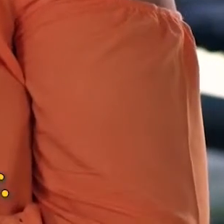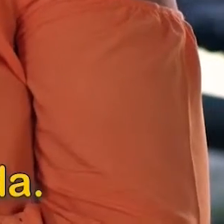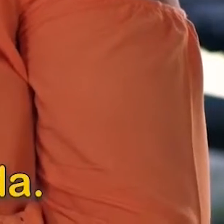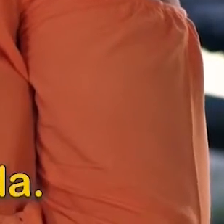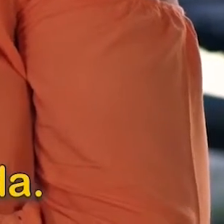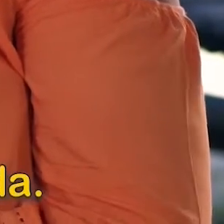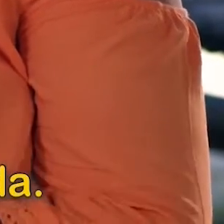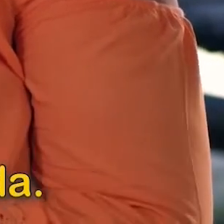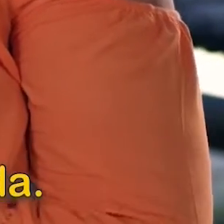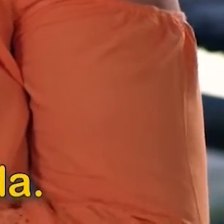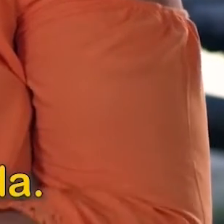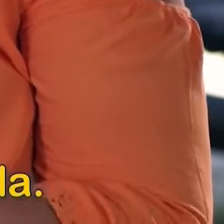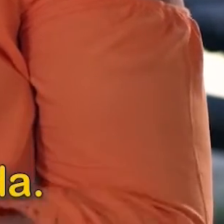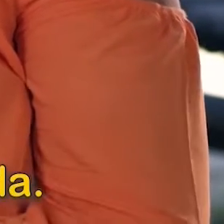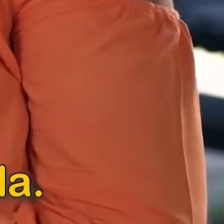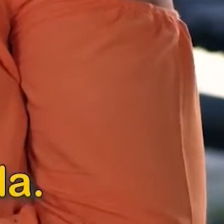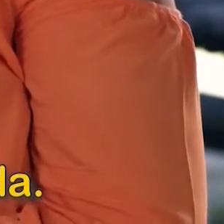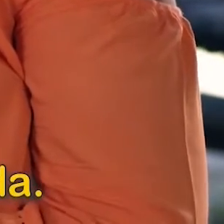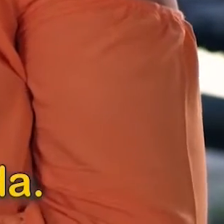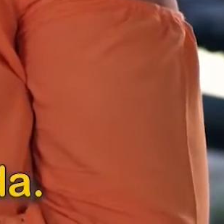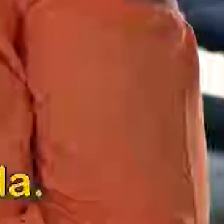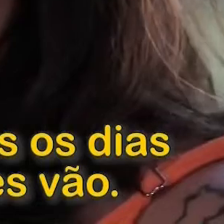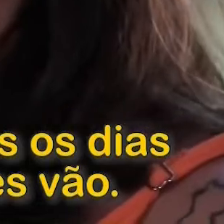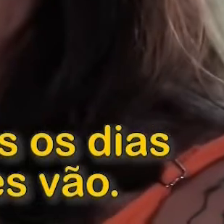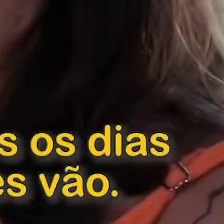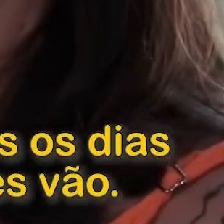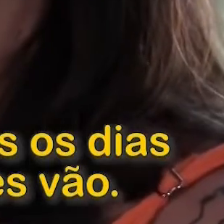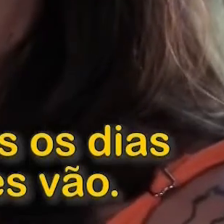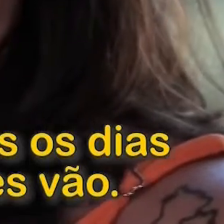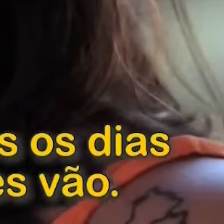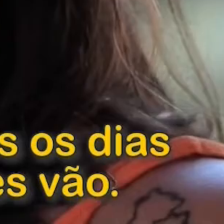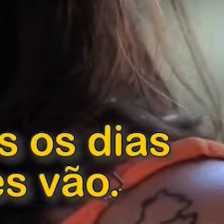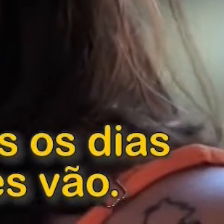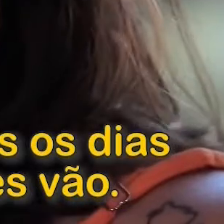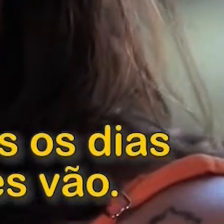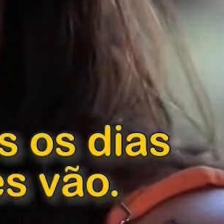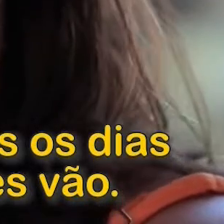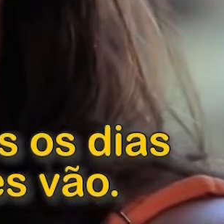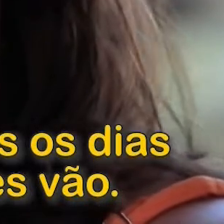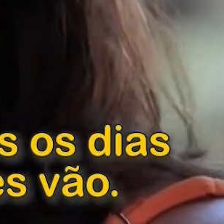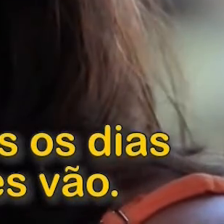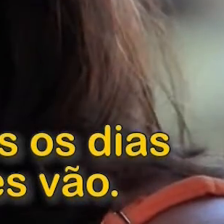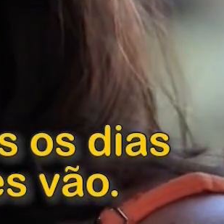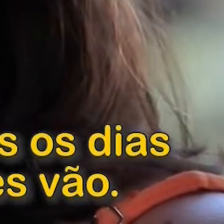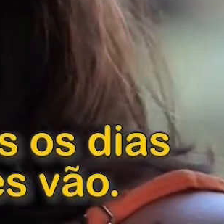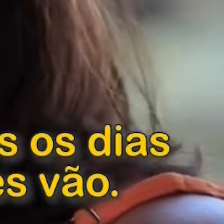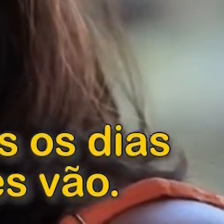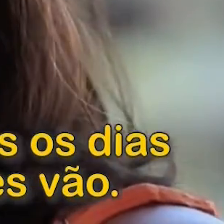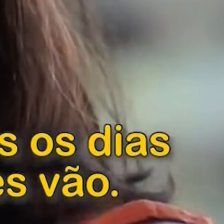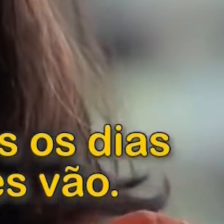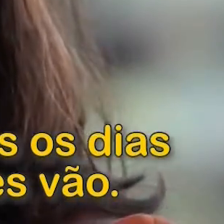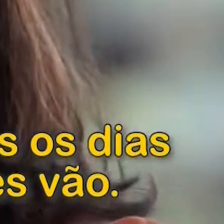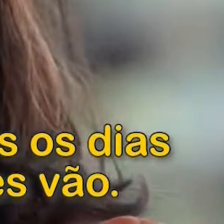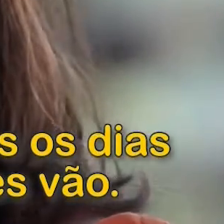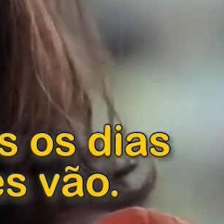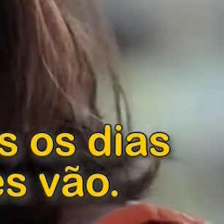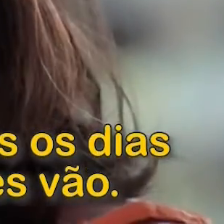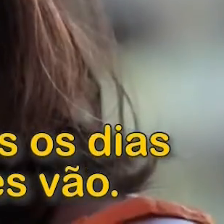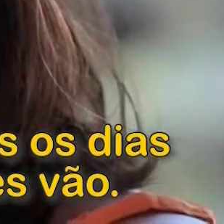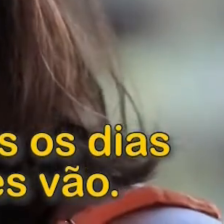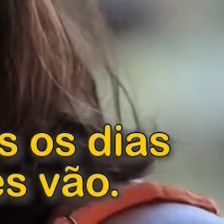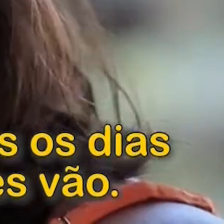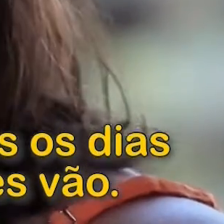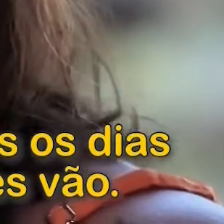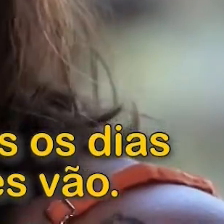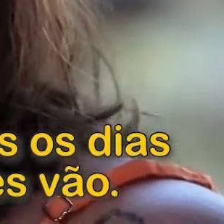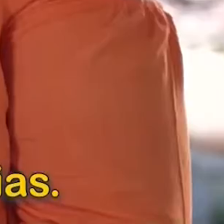vai chegar. Sem saber como ela é, sem saber o rosto, nada. Nossa missão é fazer a diferença na vida deles todos os dias que eles estiverem com a